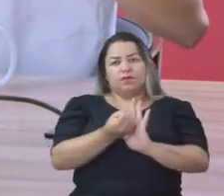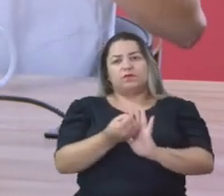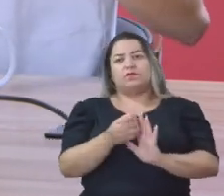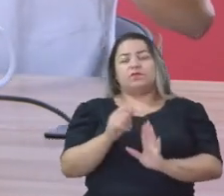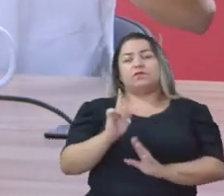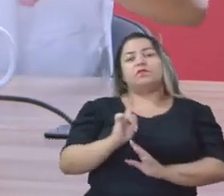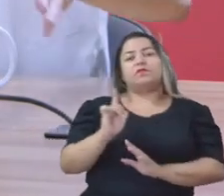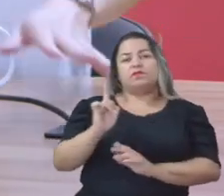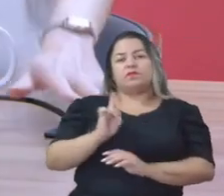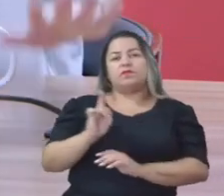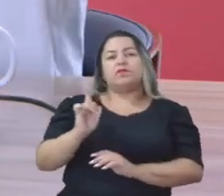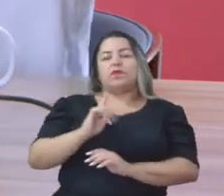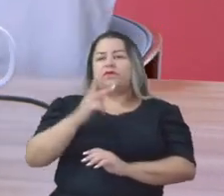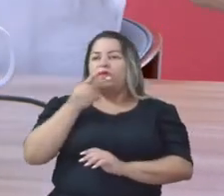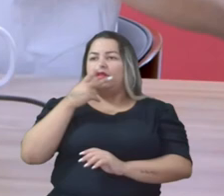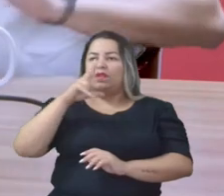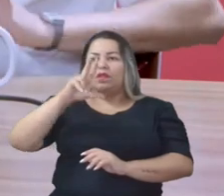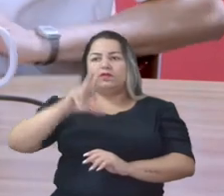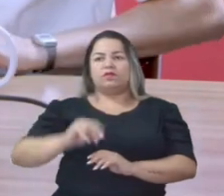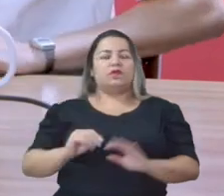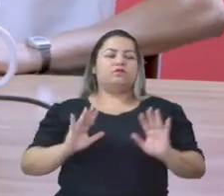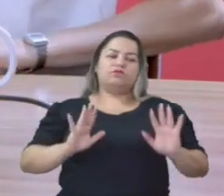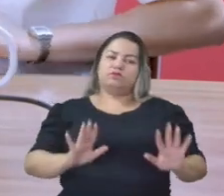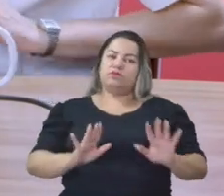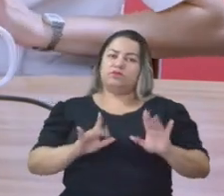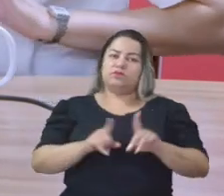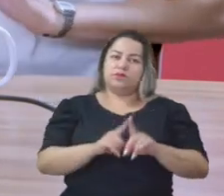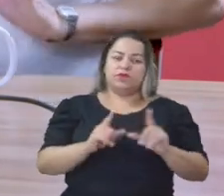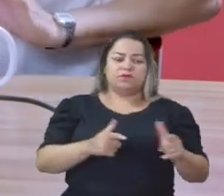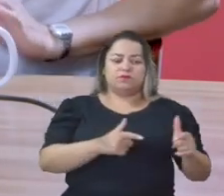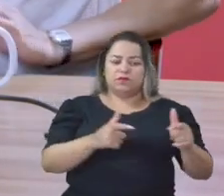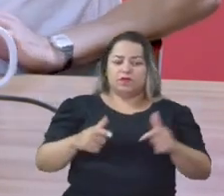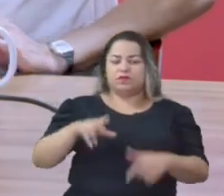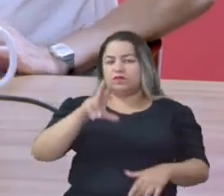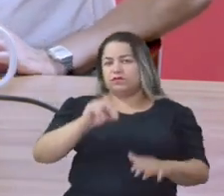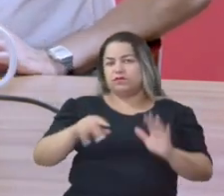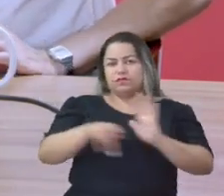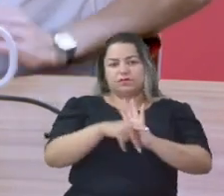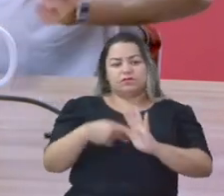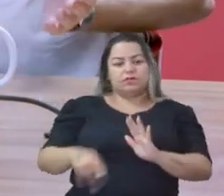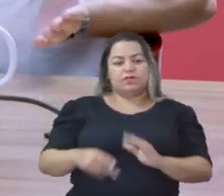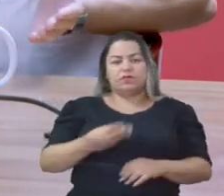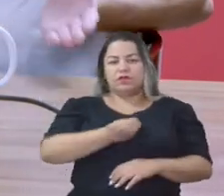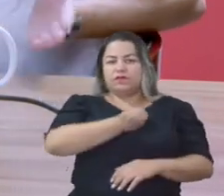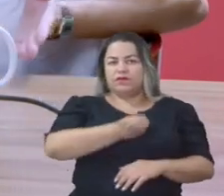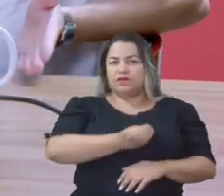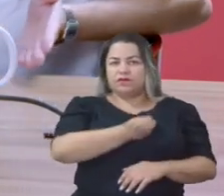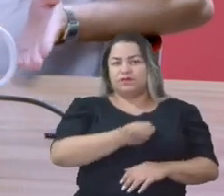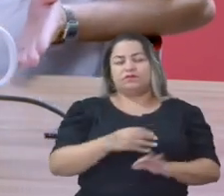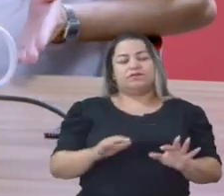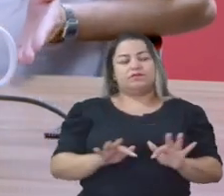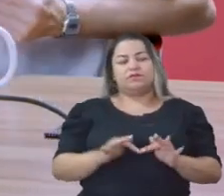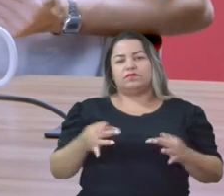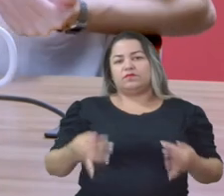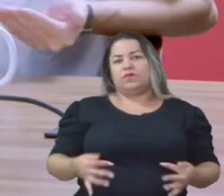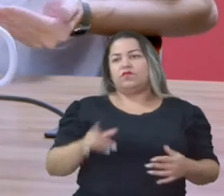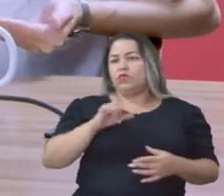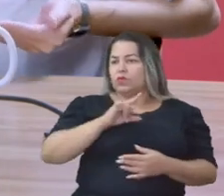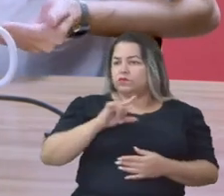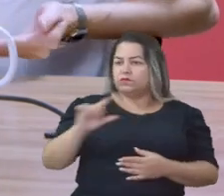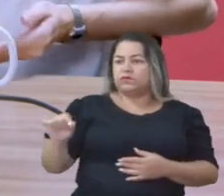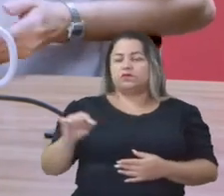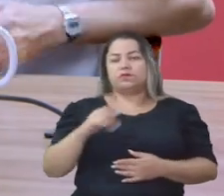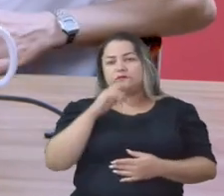para justamente falar, não, mas esse espaço não é deles porque eles não estavam aqui. Sim, porque eles foram expulsos, né? Eles